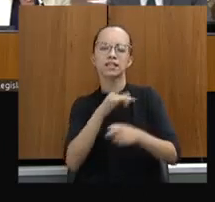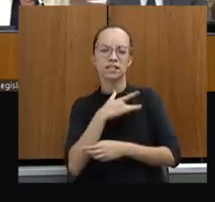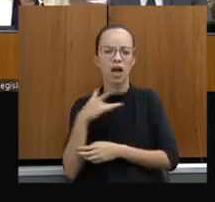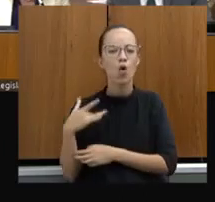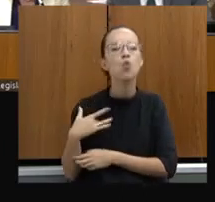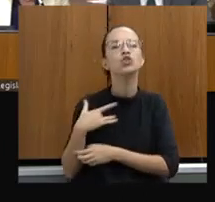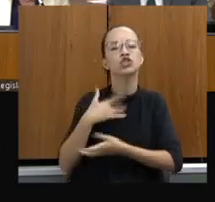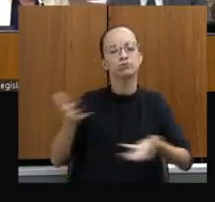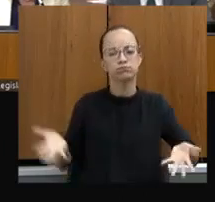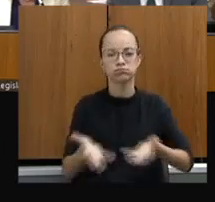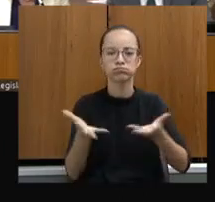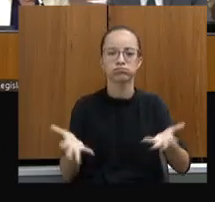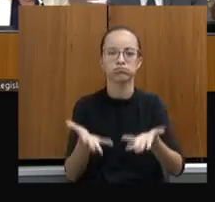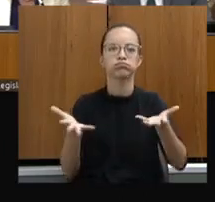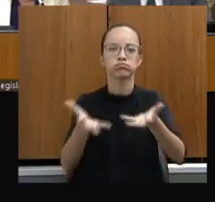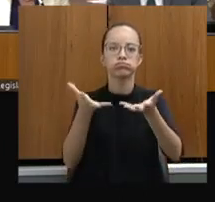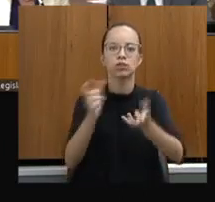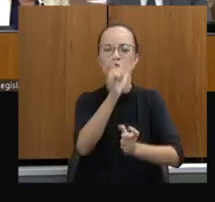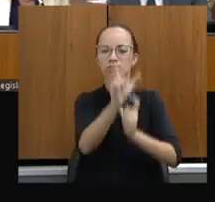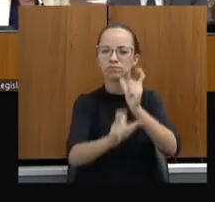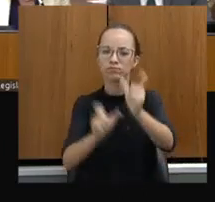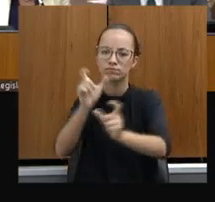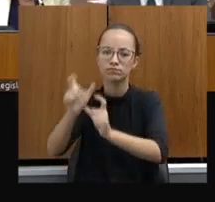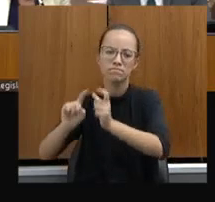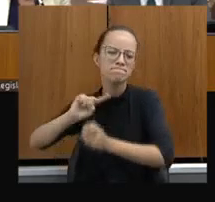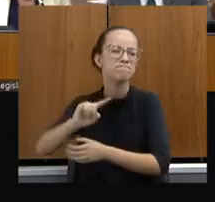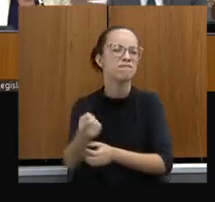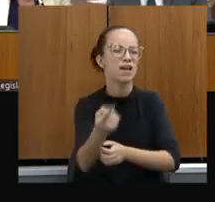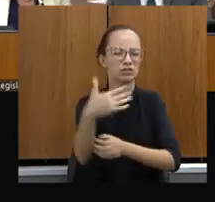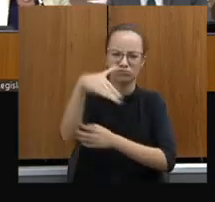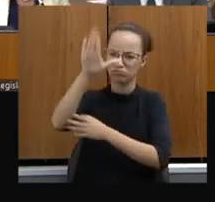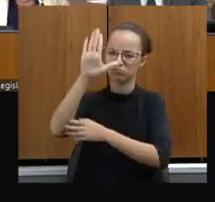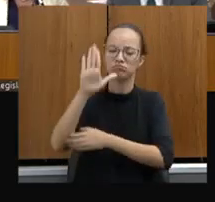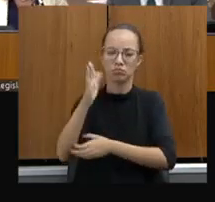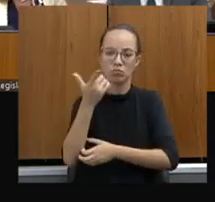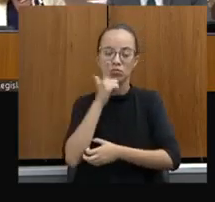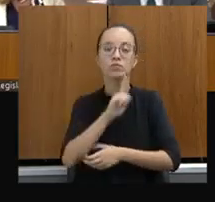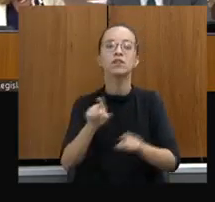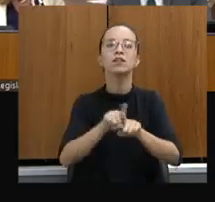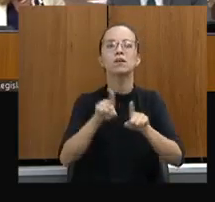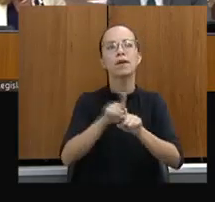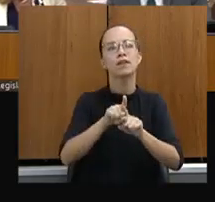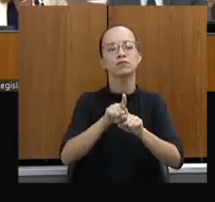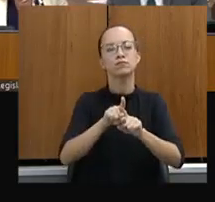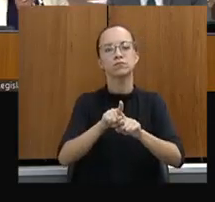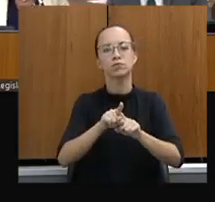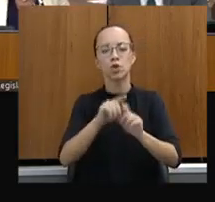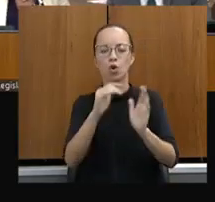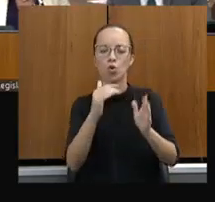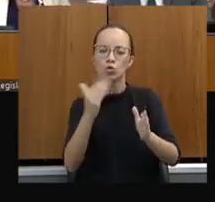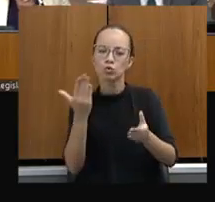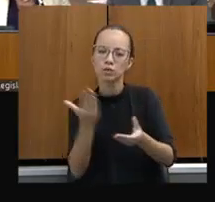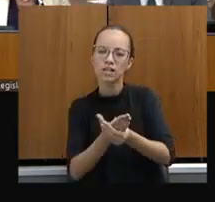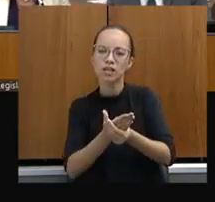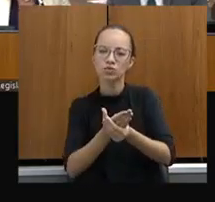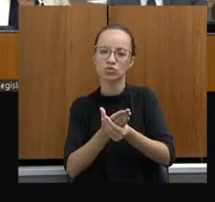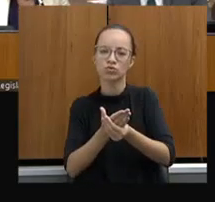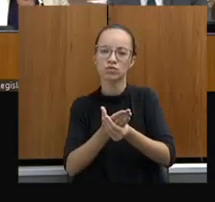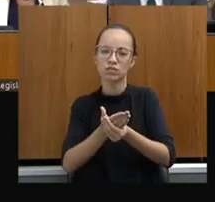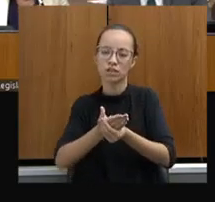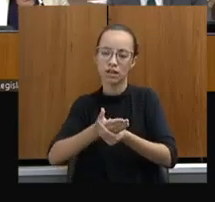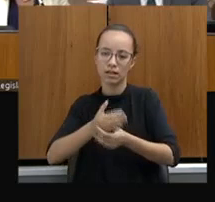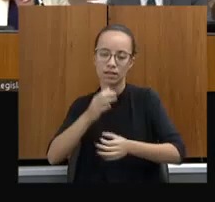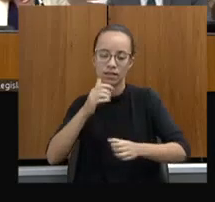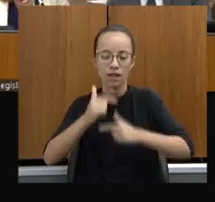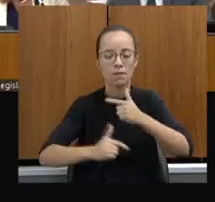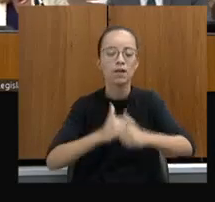atenderam 1700 e 75 pessoas reduzimos os processos trabalhistas em 28% e pela